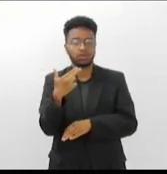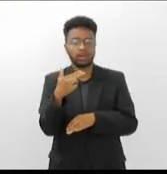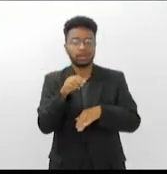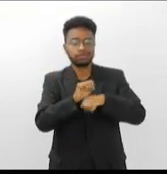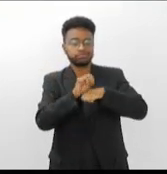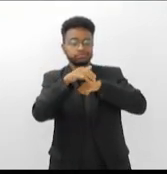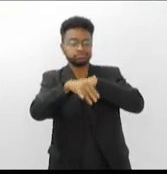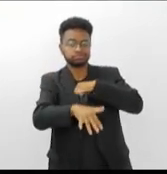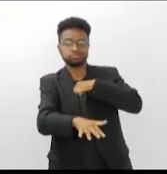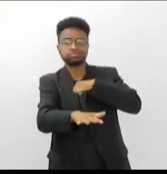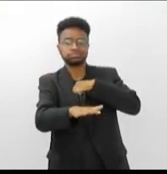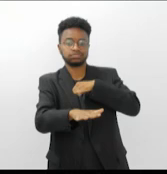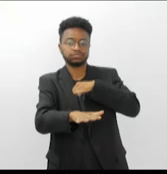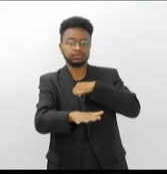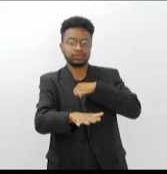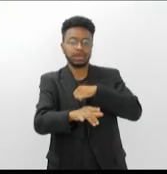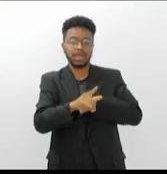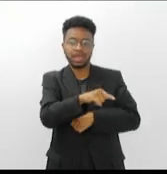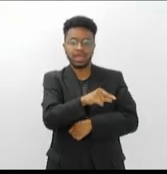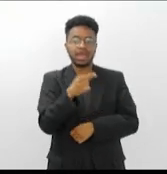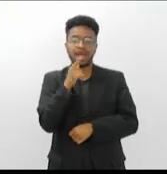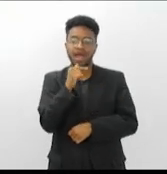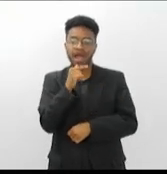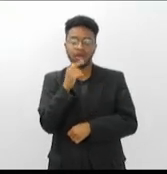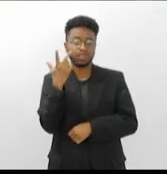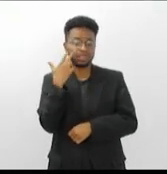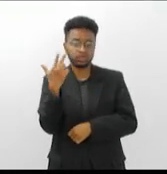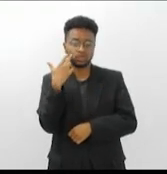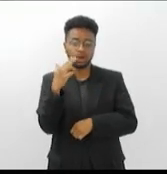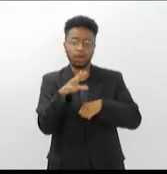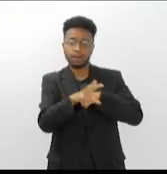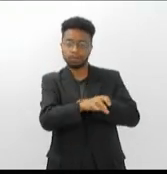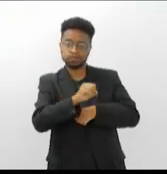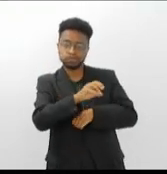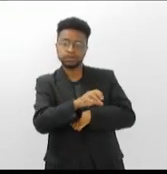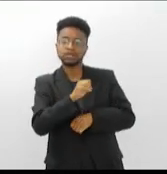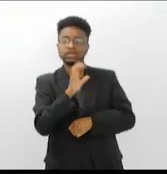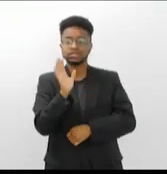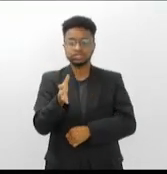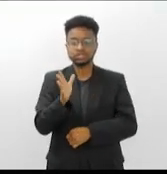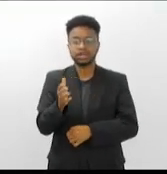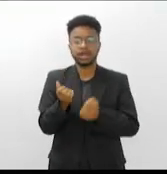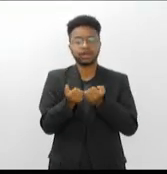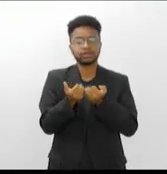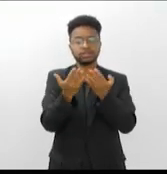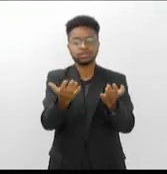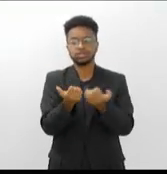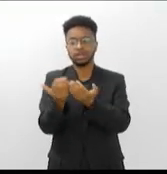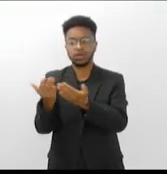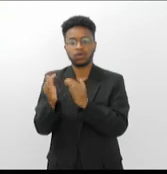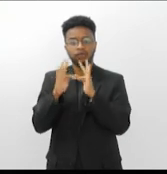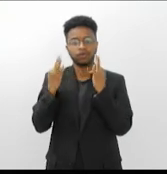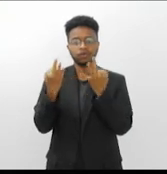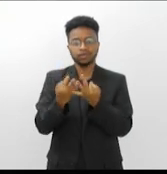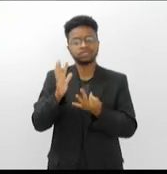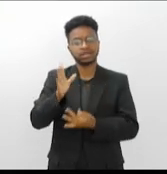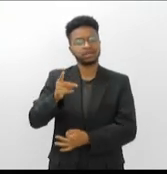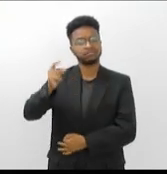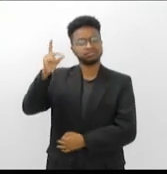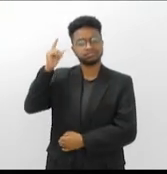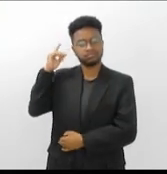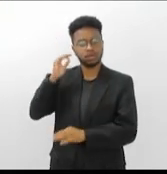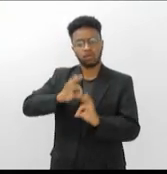água que sai de forma natural, que já está ali no encanamento, que já foi colocado há